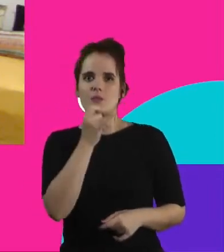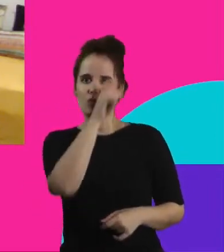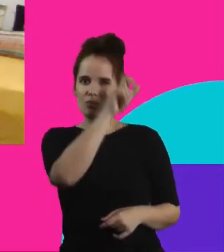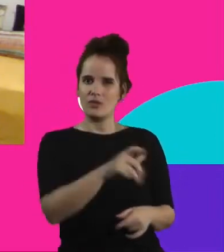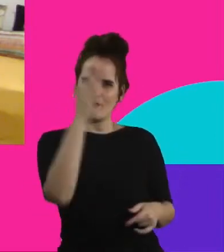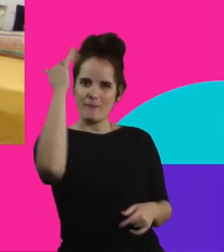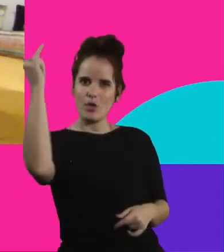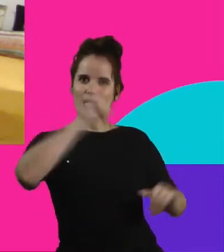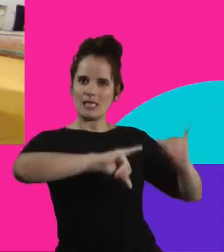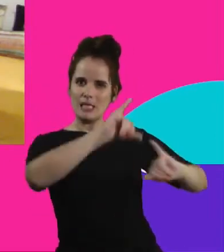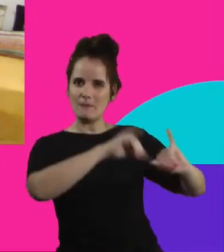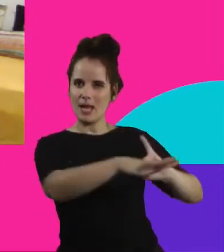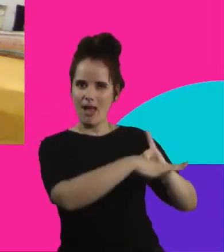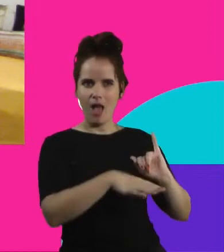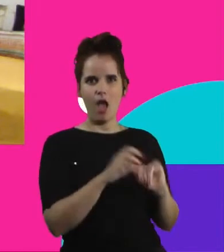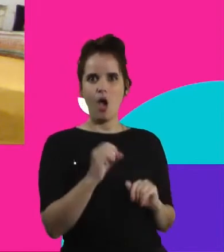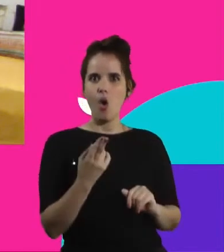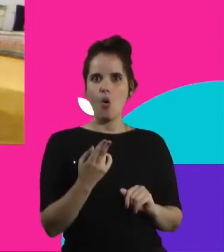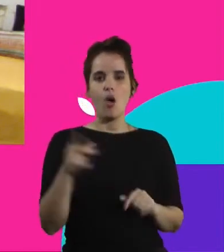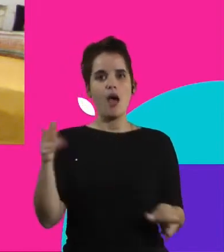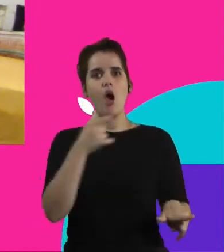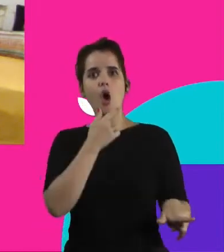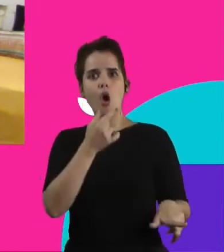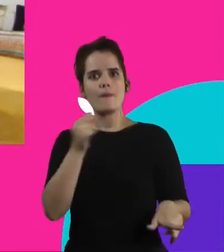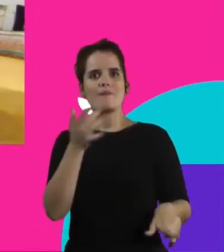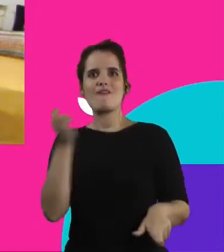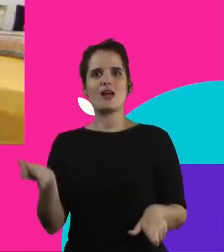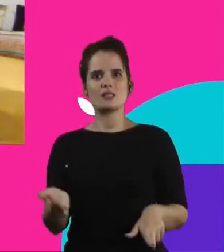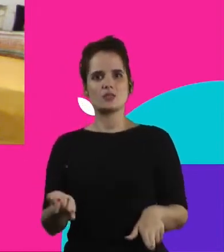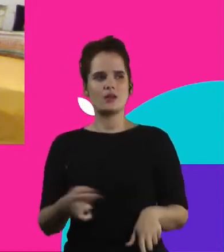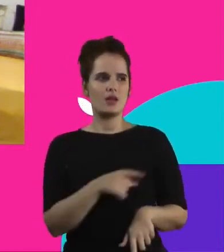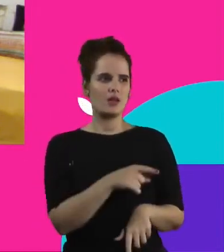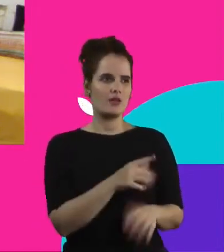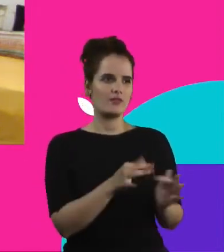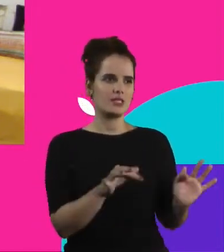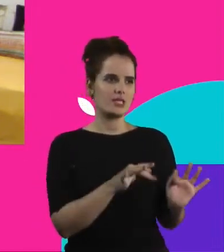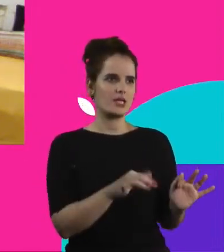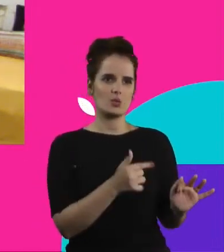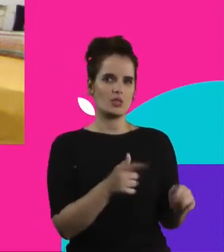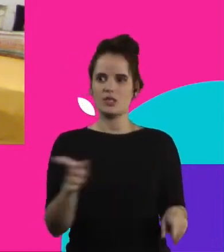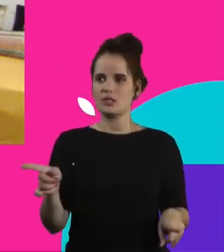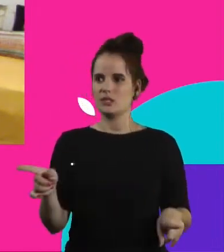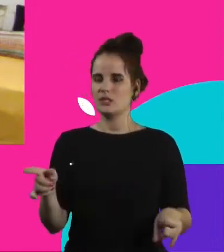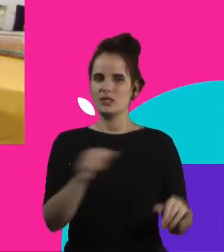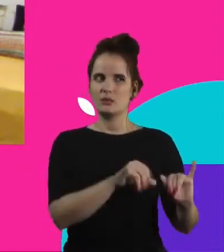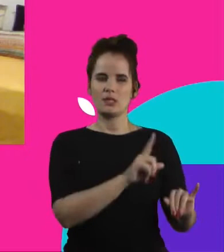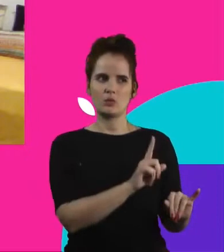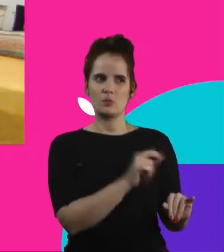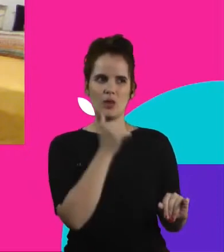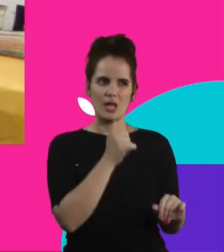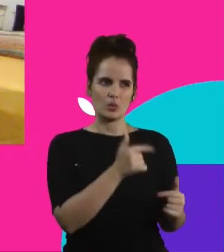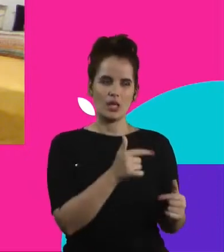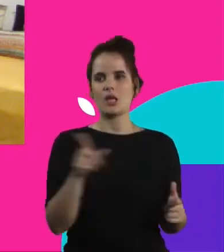química, na área de química, é muito fácil citar um homem. E aí ela começa a validar do tipo, realmente, não tem. Na área da tecnologia, se a gente parar para pensar,